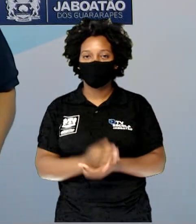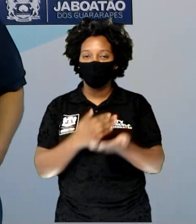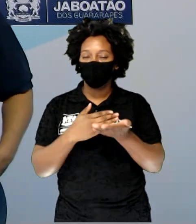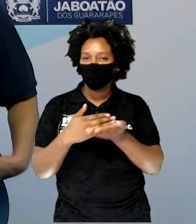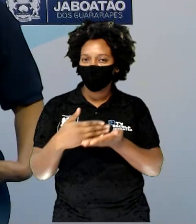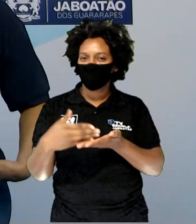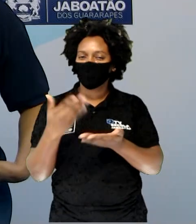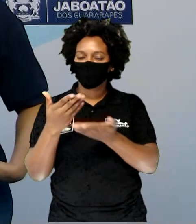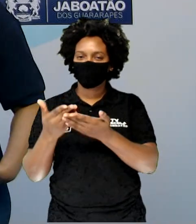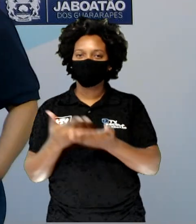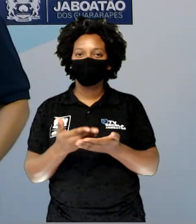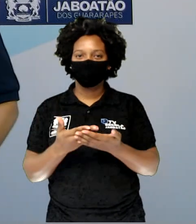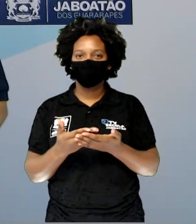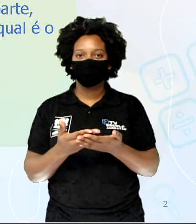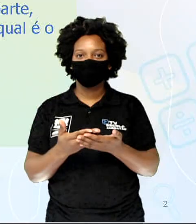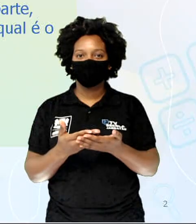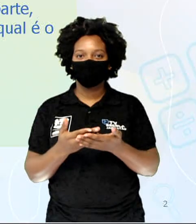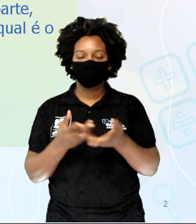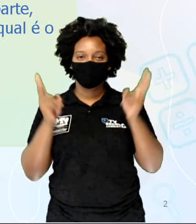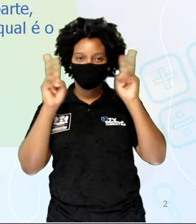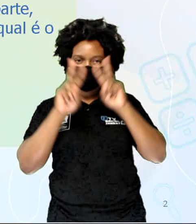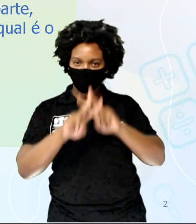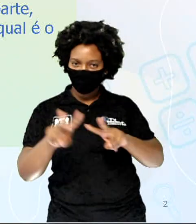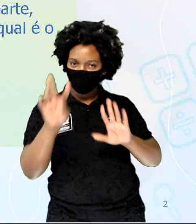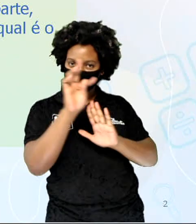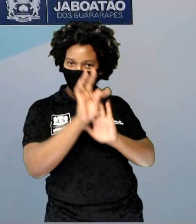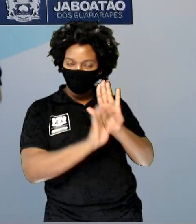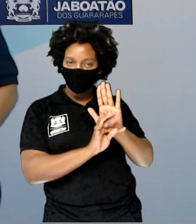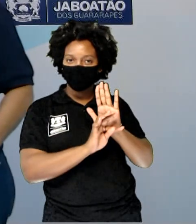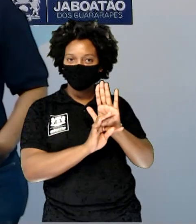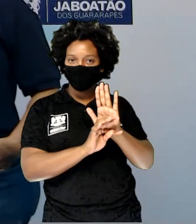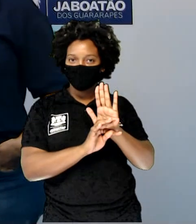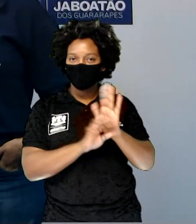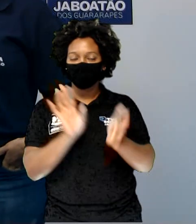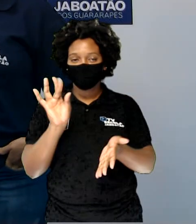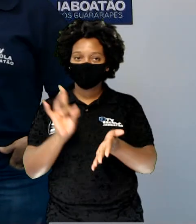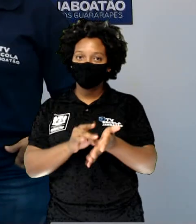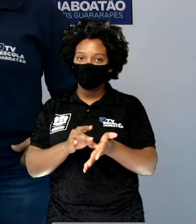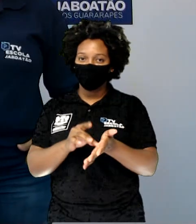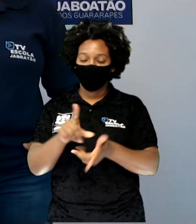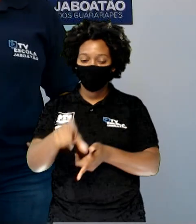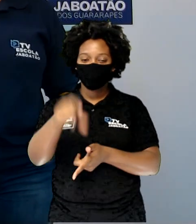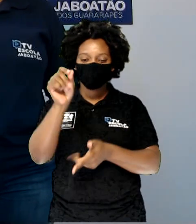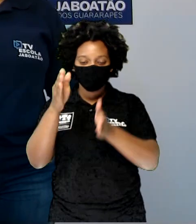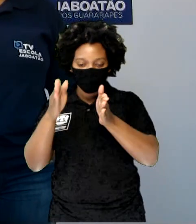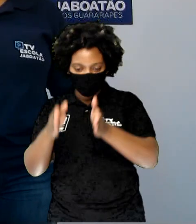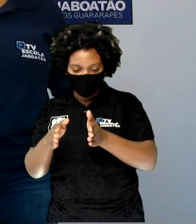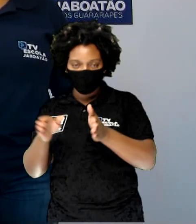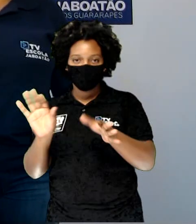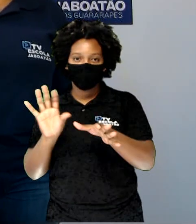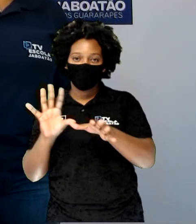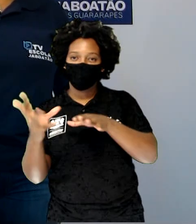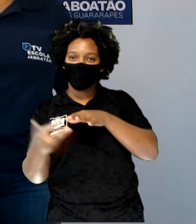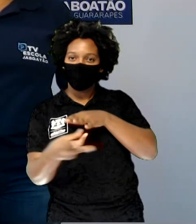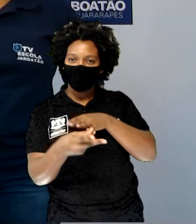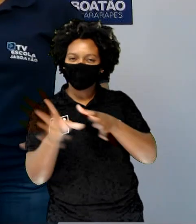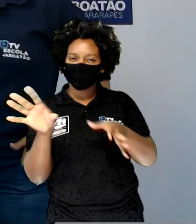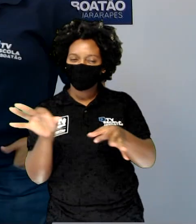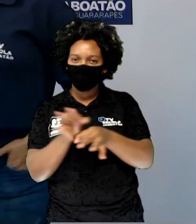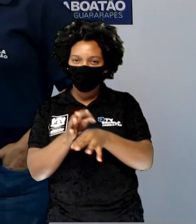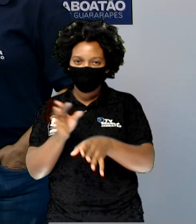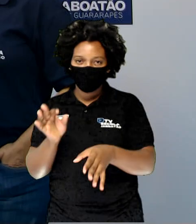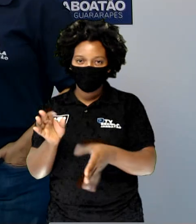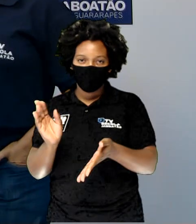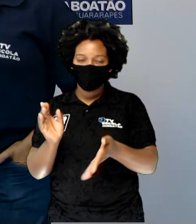Iniciando a aula com de olho no texto. Na verdade, eu peguei o trecho do desfecho do texto, o final do texto,